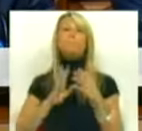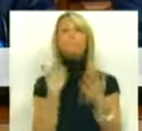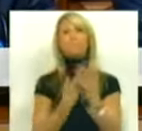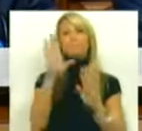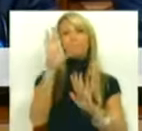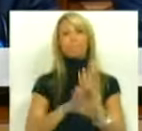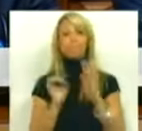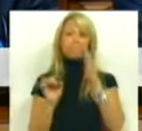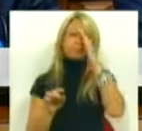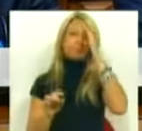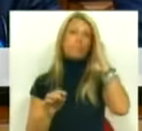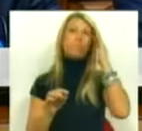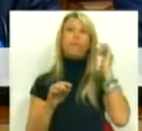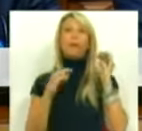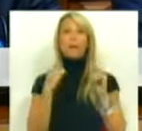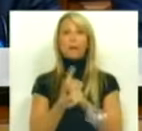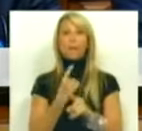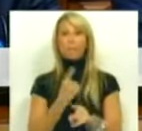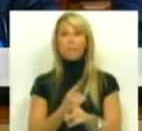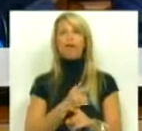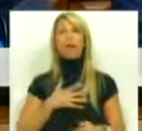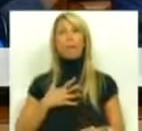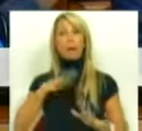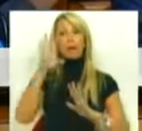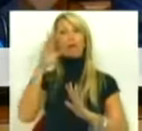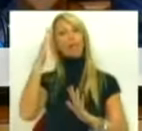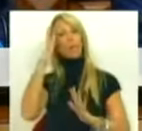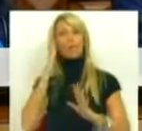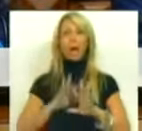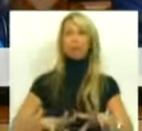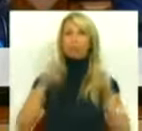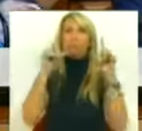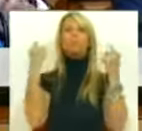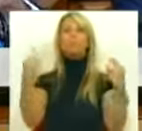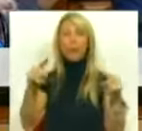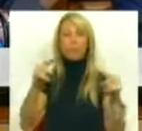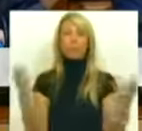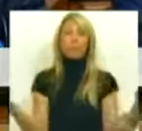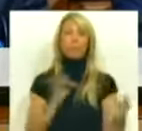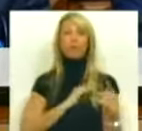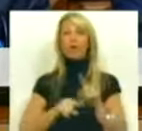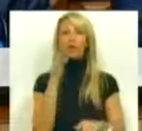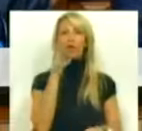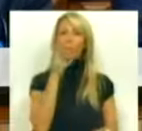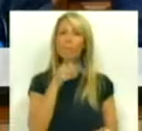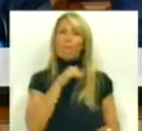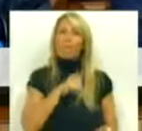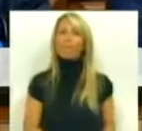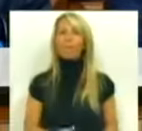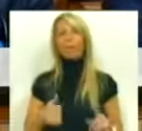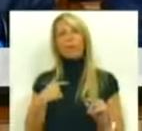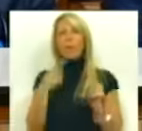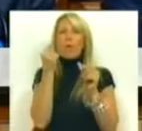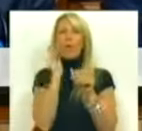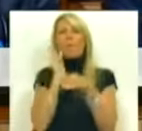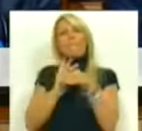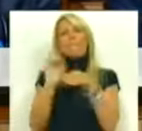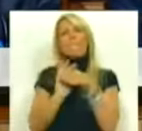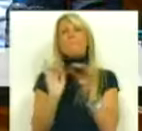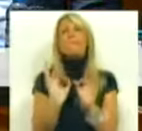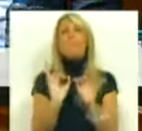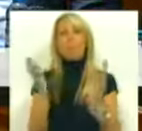que essas mesmas empresas tenham capacidade de crescimento. Porque, senhores deputados, Permitam-me este pequeno mimo às